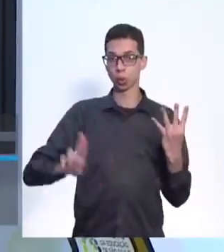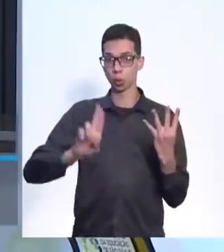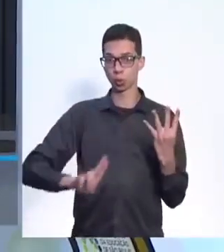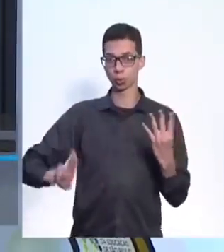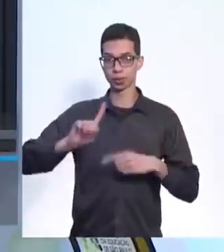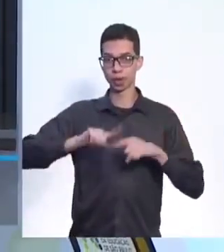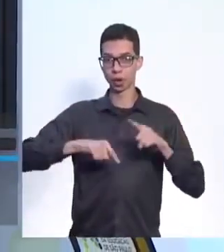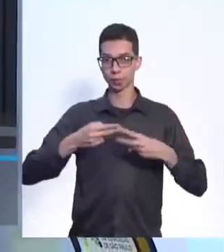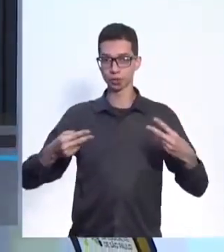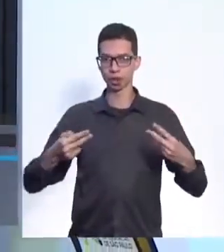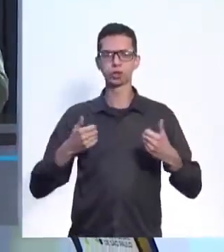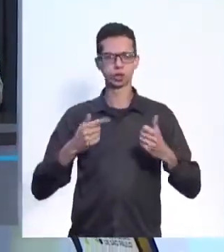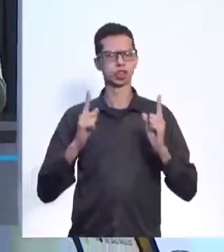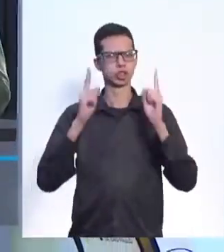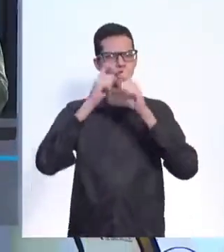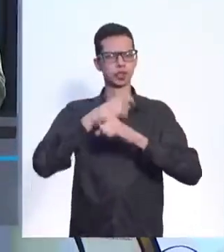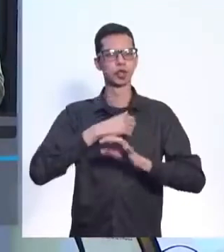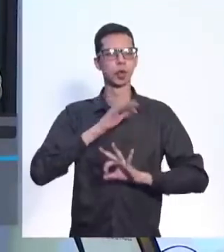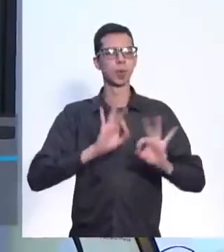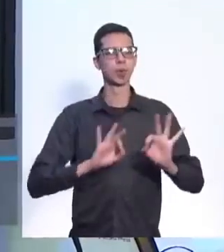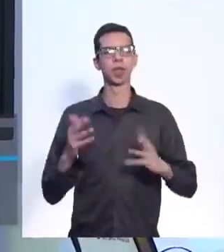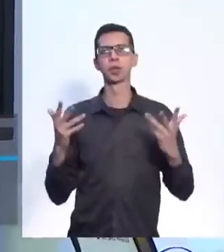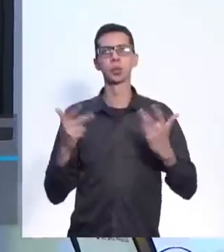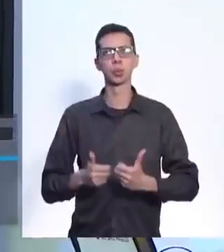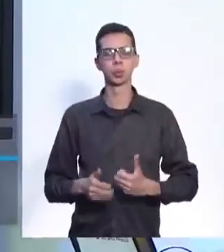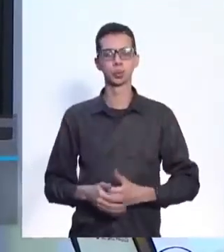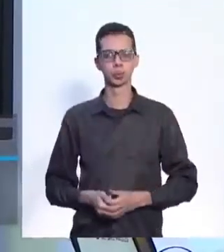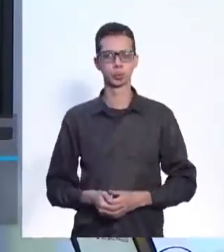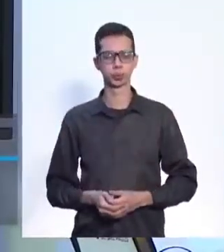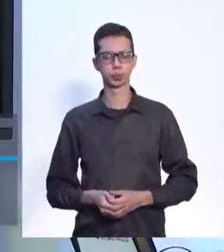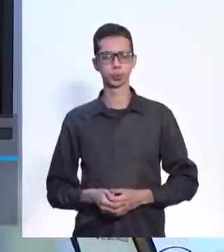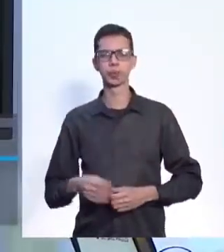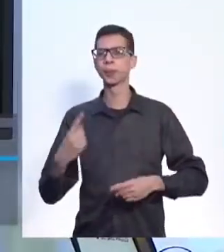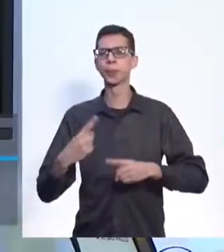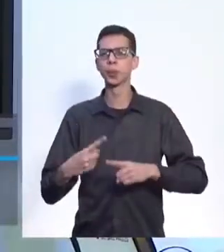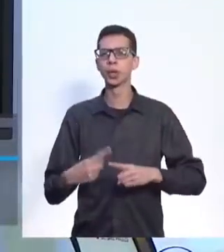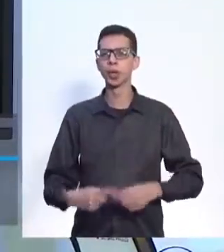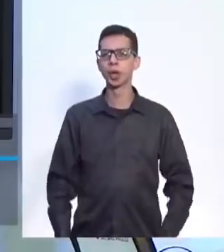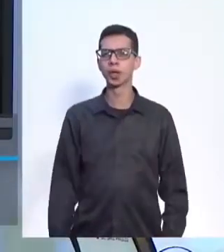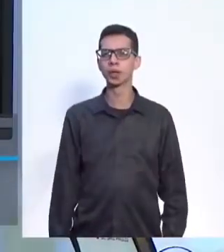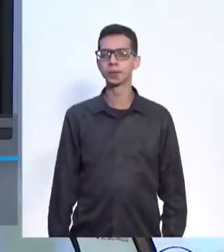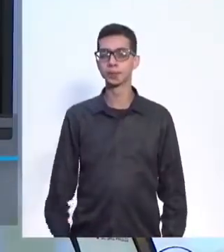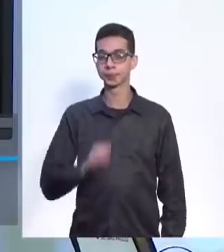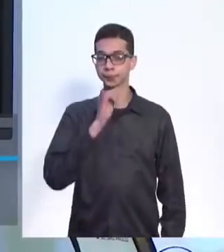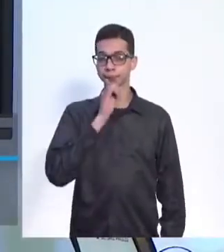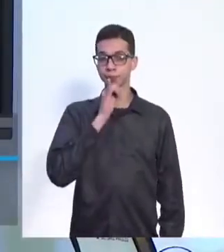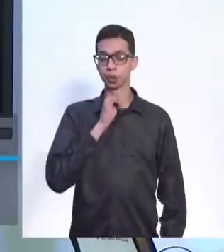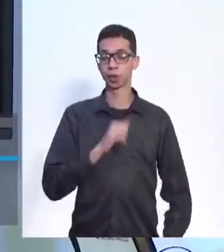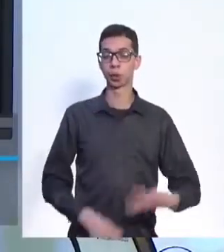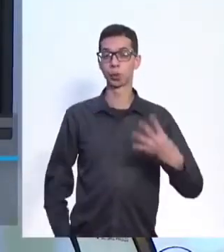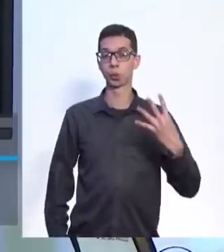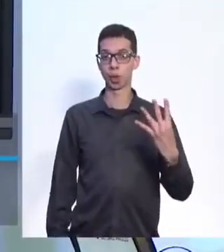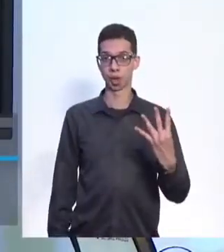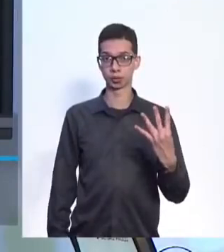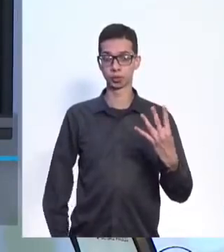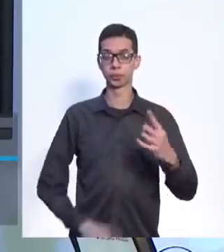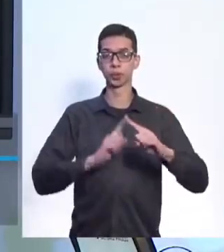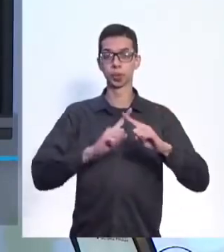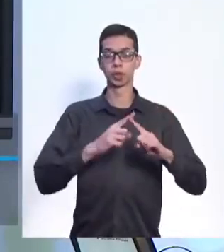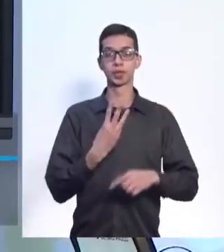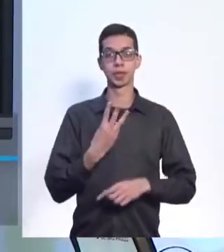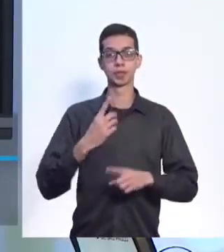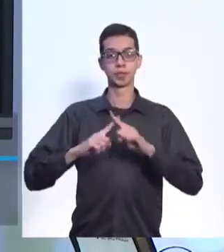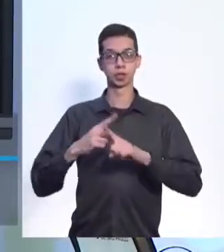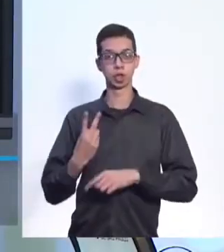é claro que vai ficar bastante difícil eu montar todas essas possibilidades. Por quê? Eu vou pegar o 4 e multiplicar por 3 vezes 2 vezes